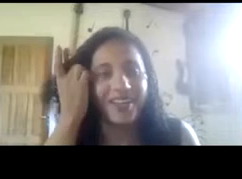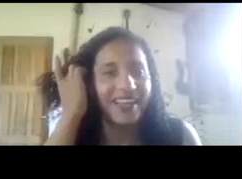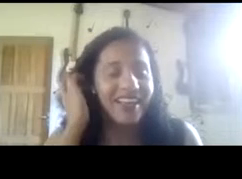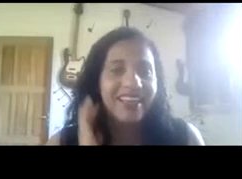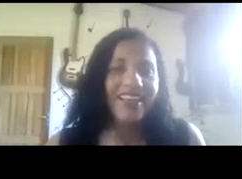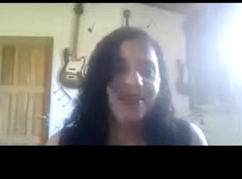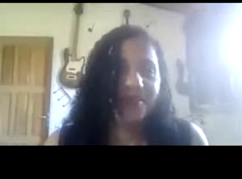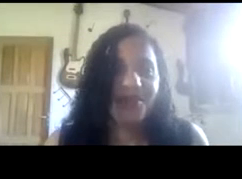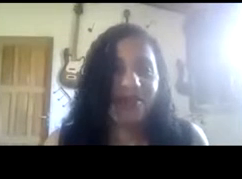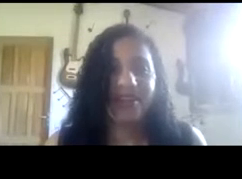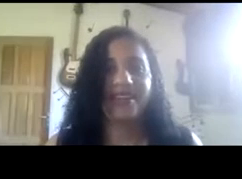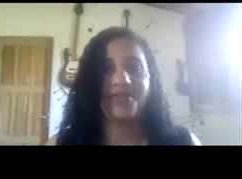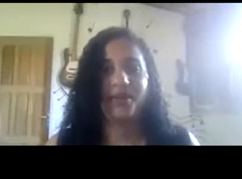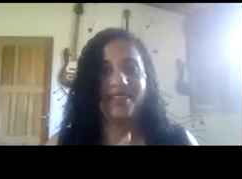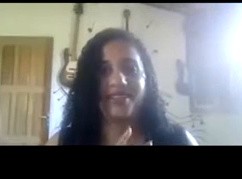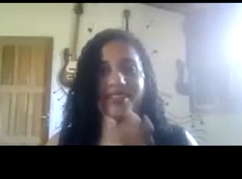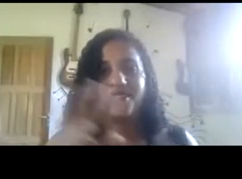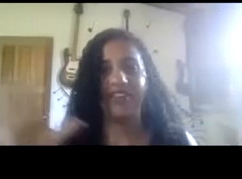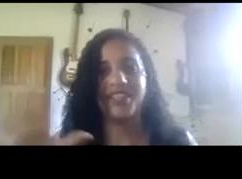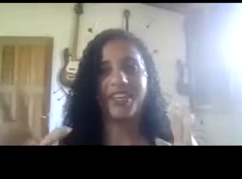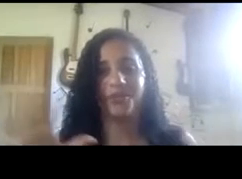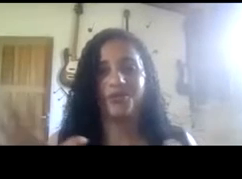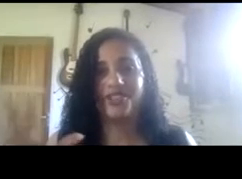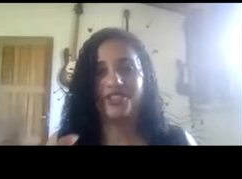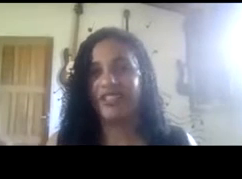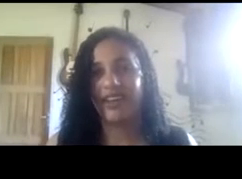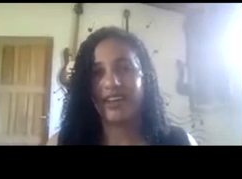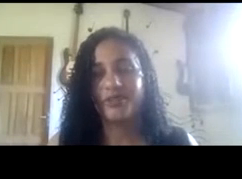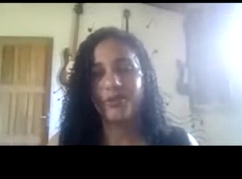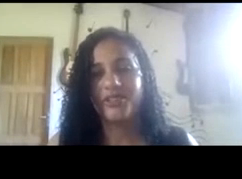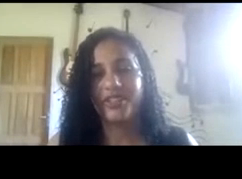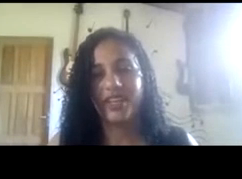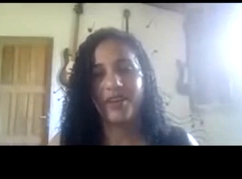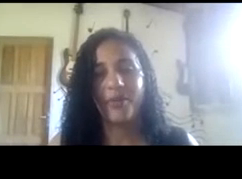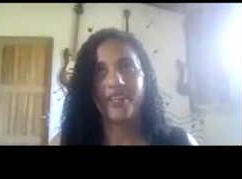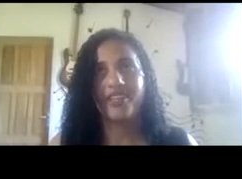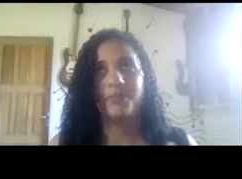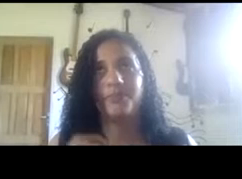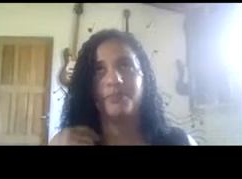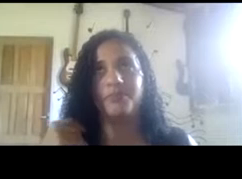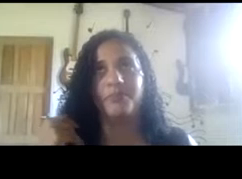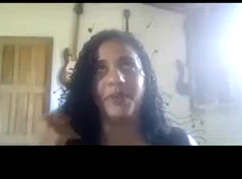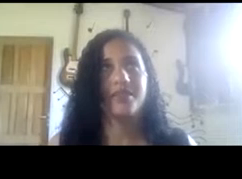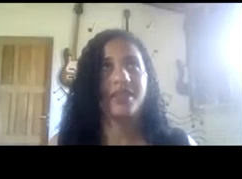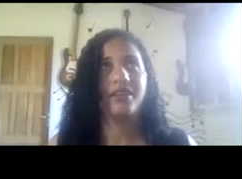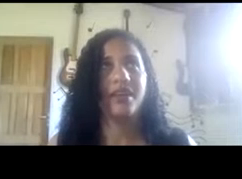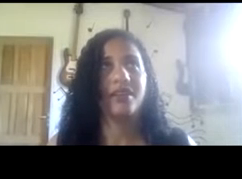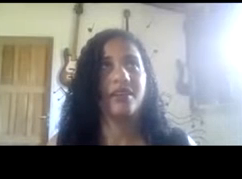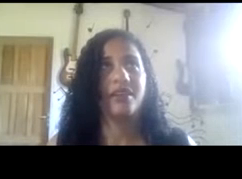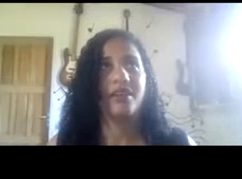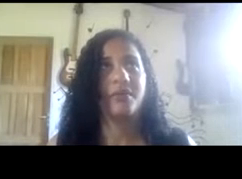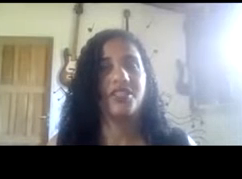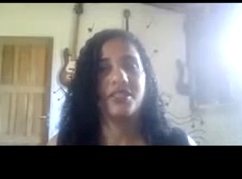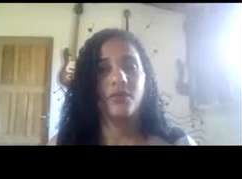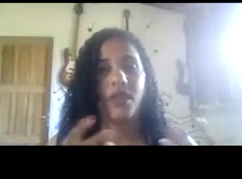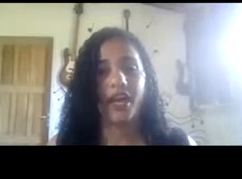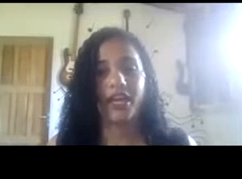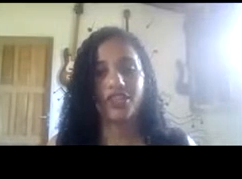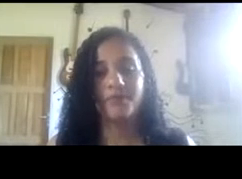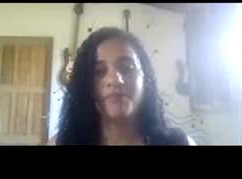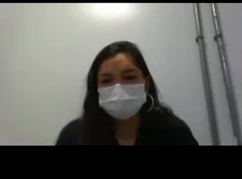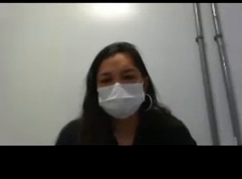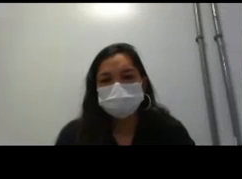encontro. Vamos conversar sobre essas novas tecnologias hoje, né? Como é que a gente pensa na